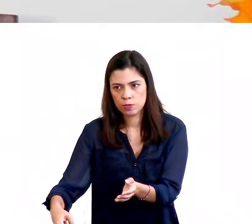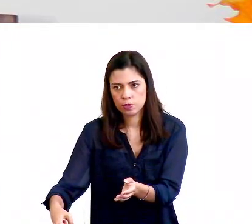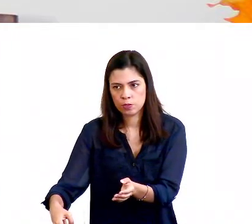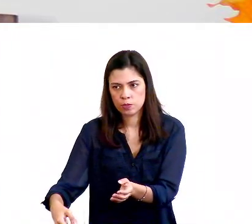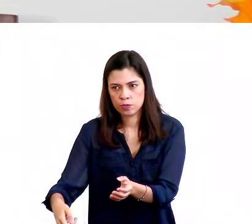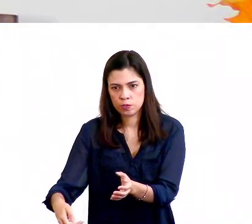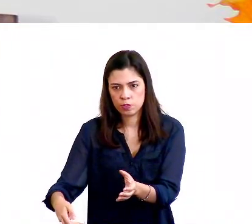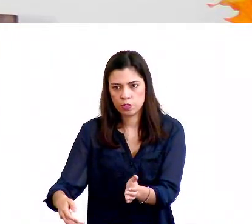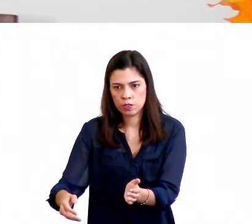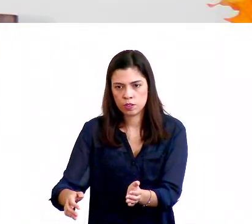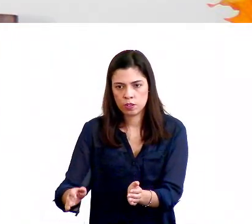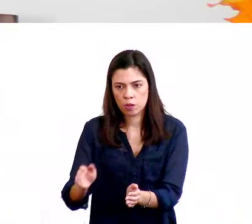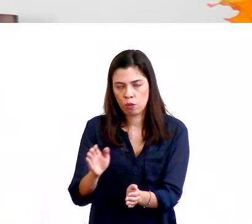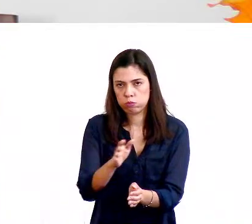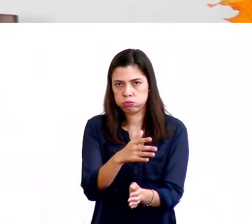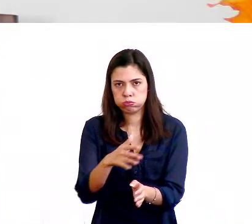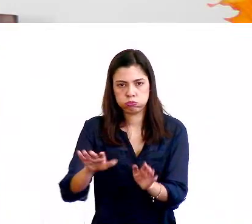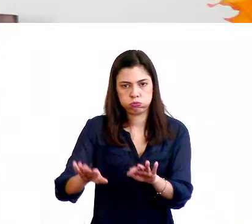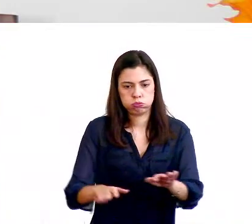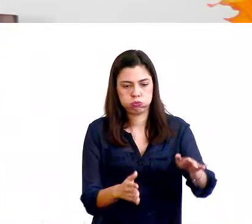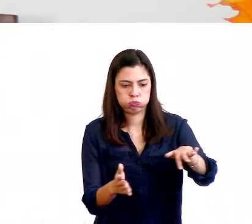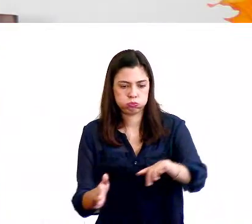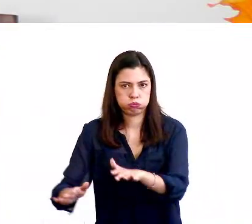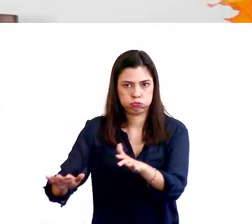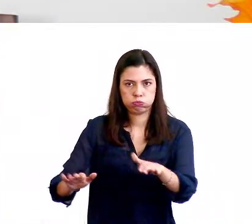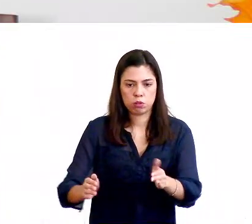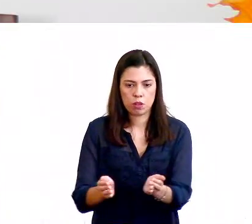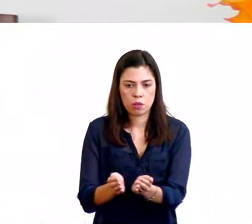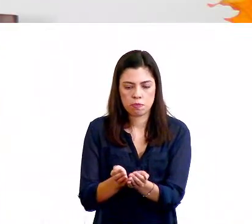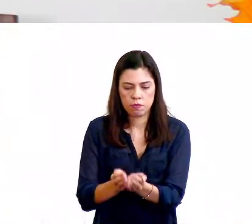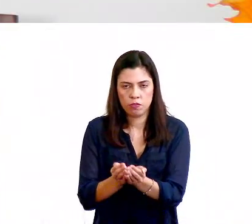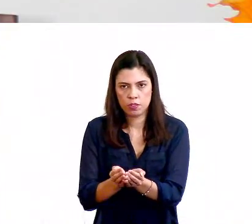segurar o navio, o barco. O barco está no mar.